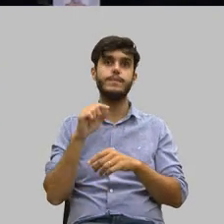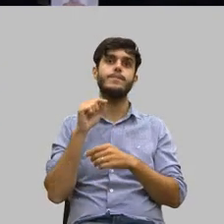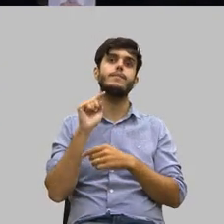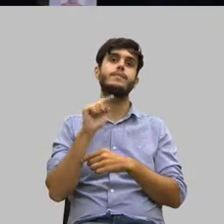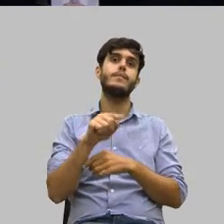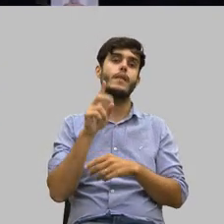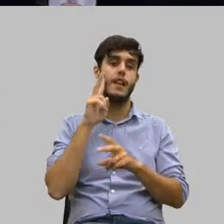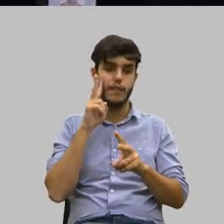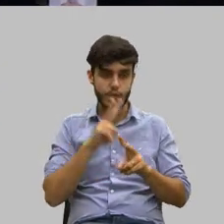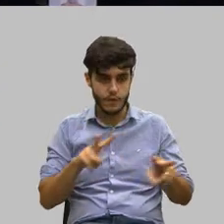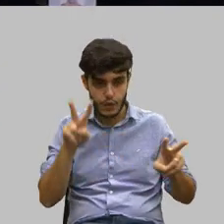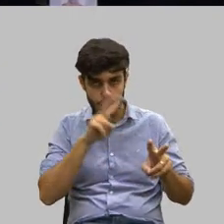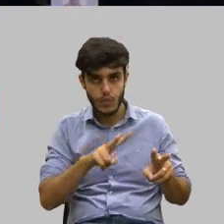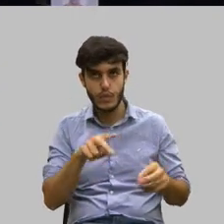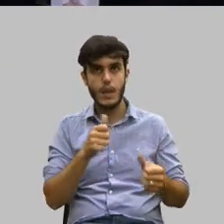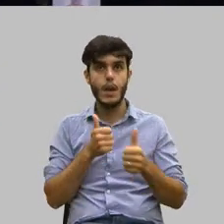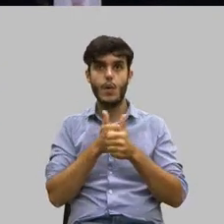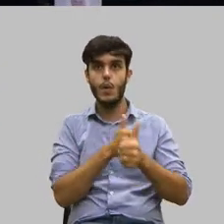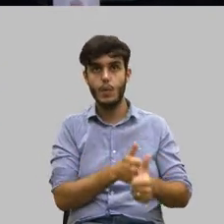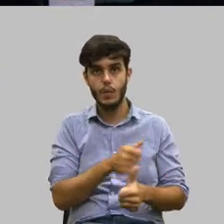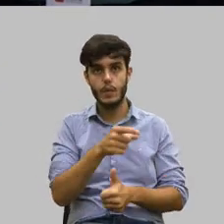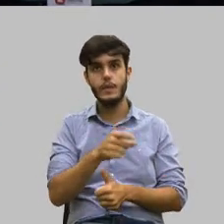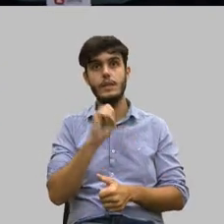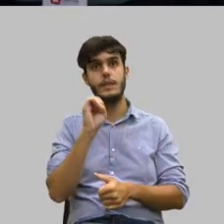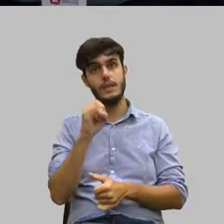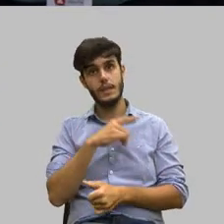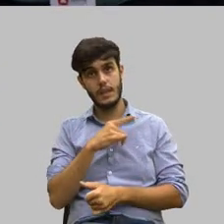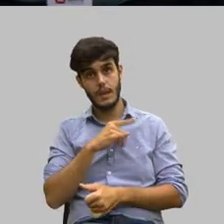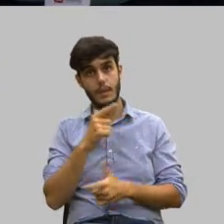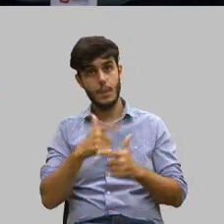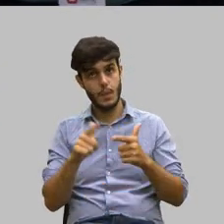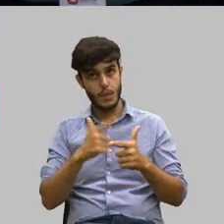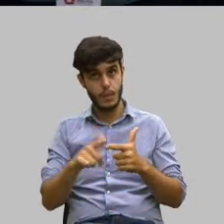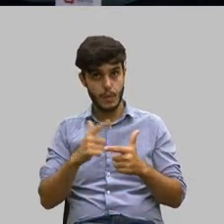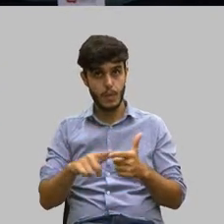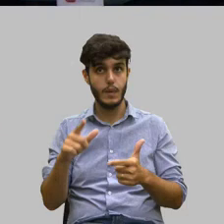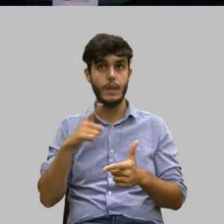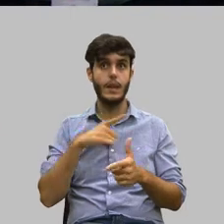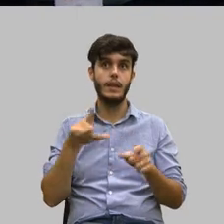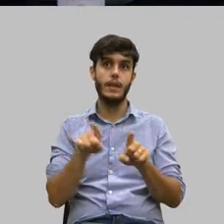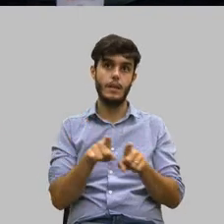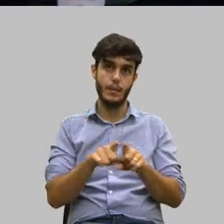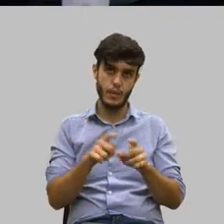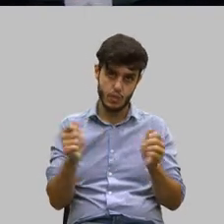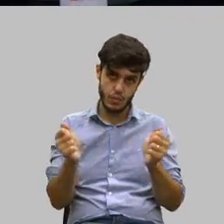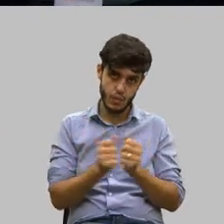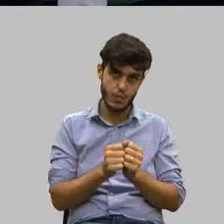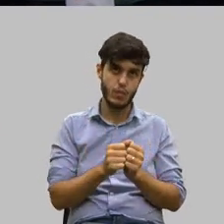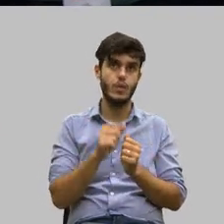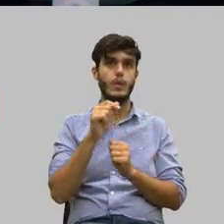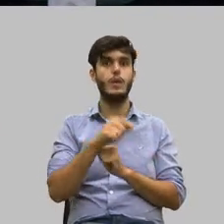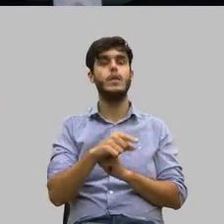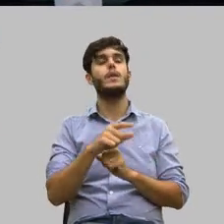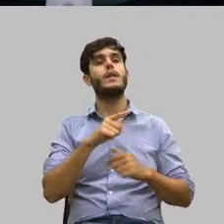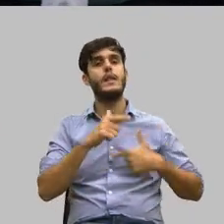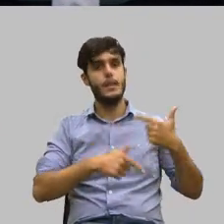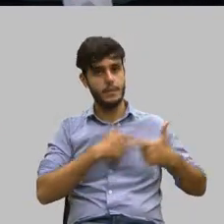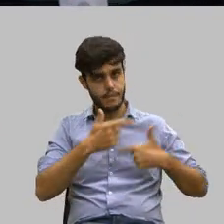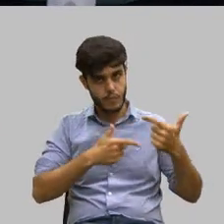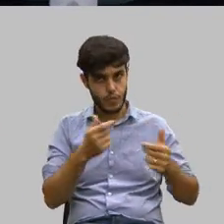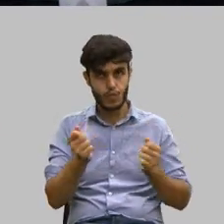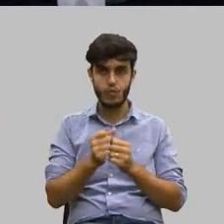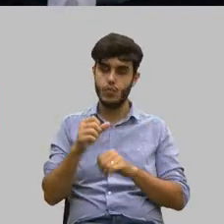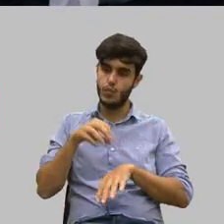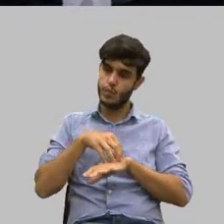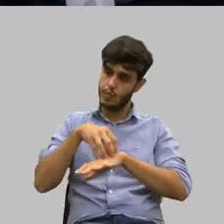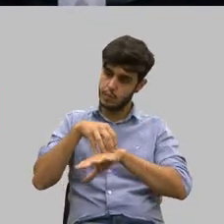vistoria e o acompanhamento para que caso tenhamos algum problema a gente faz da mesma forma faz por Força Tarefa desloca